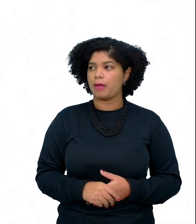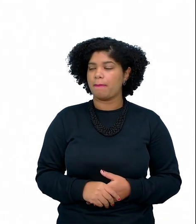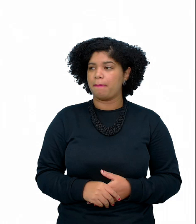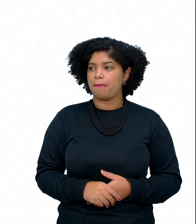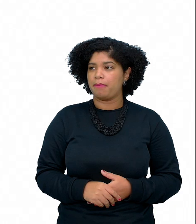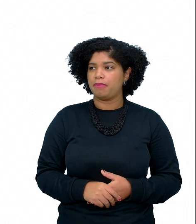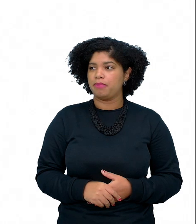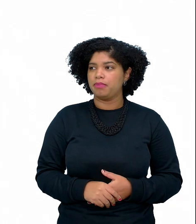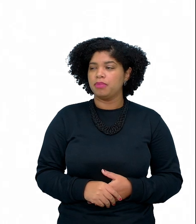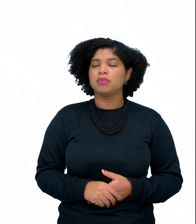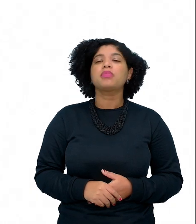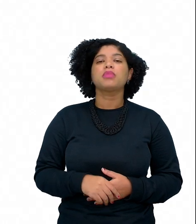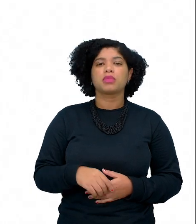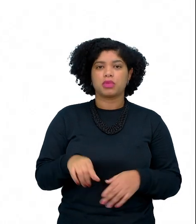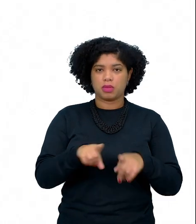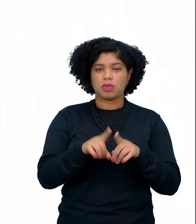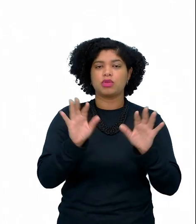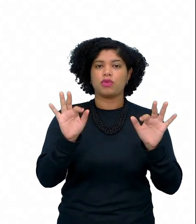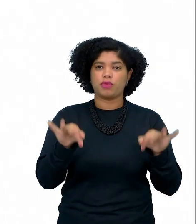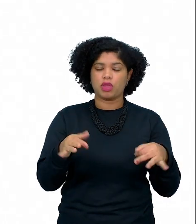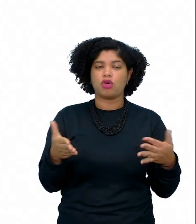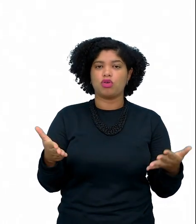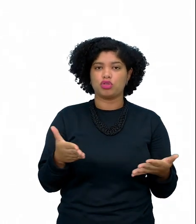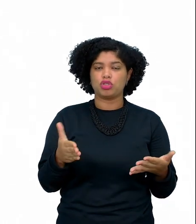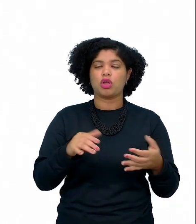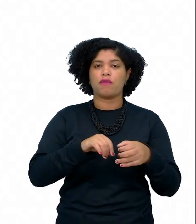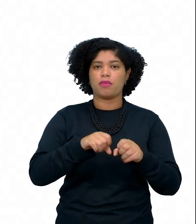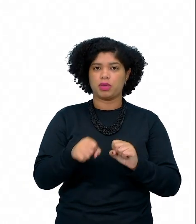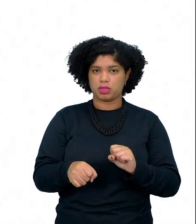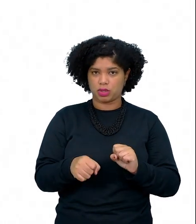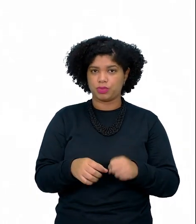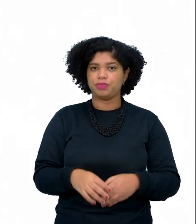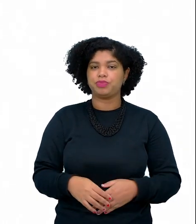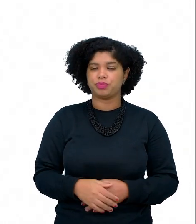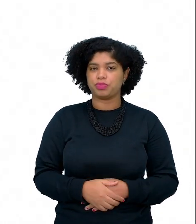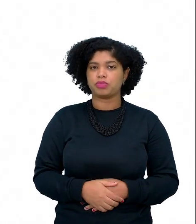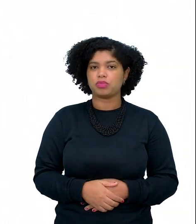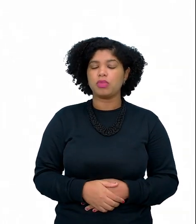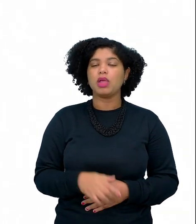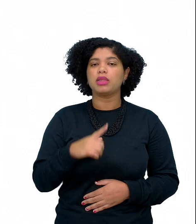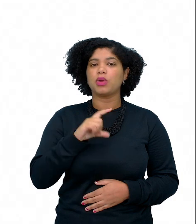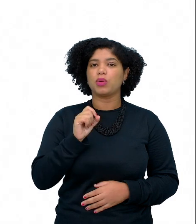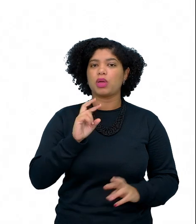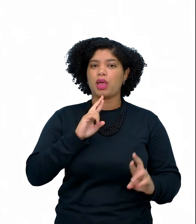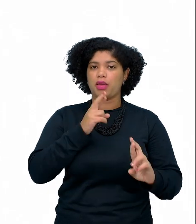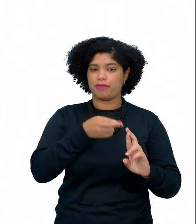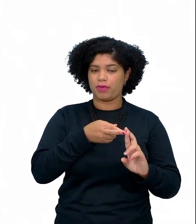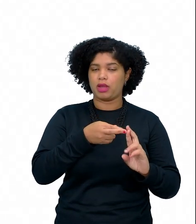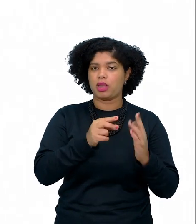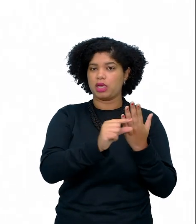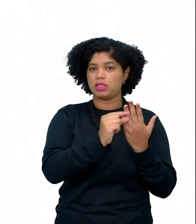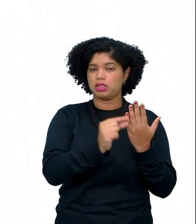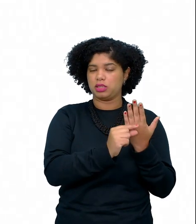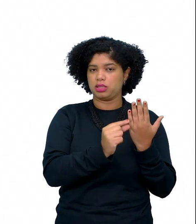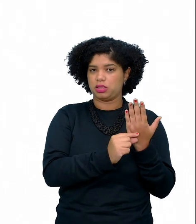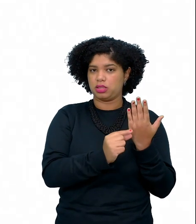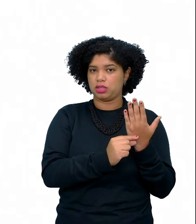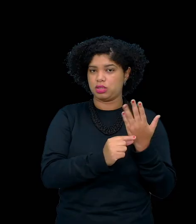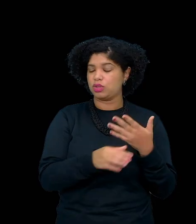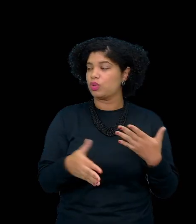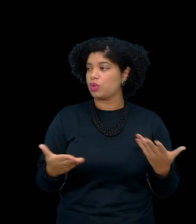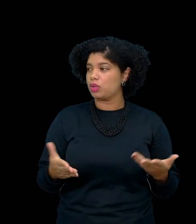Então, estamos aí chegando ao final da nossa formação, temos a nossa referência